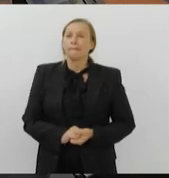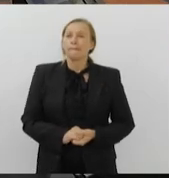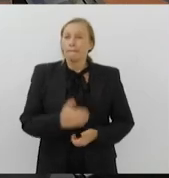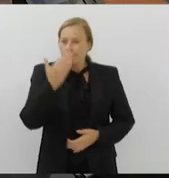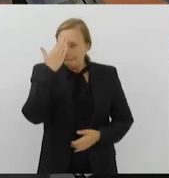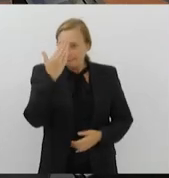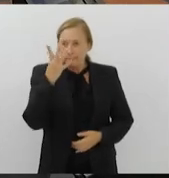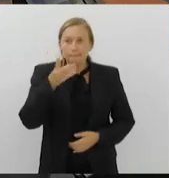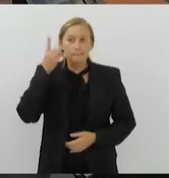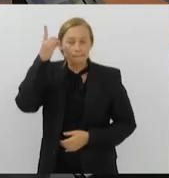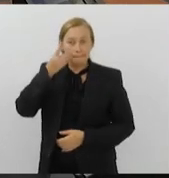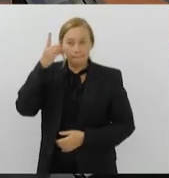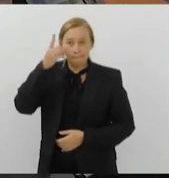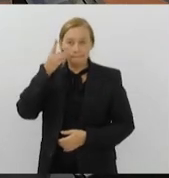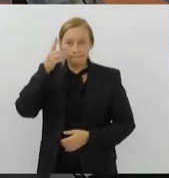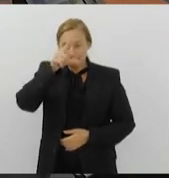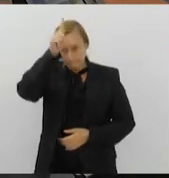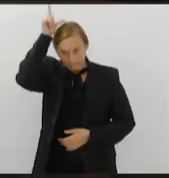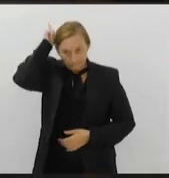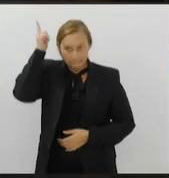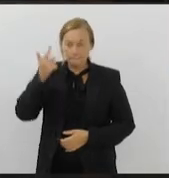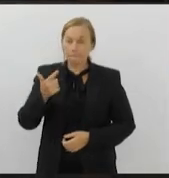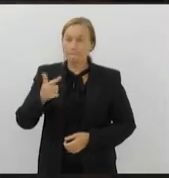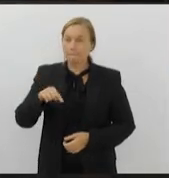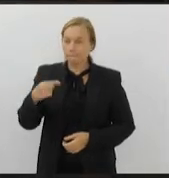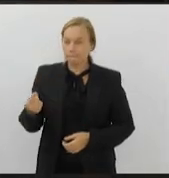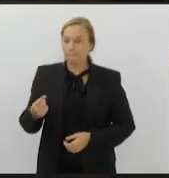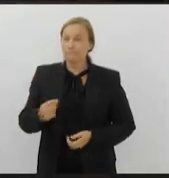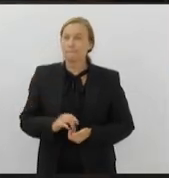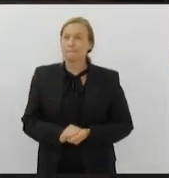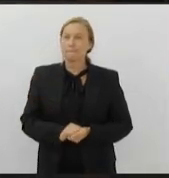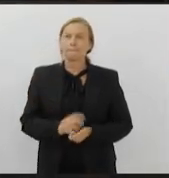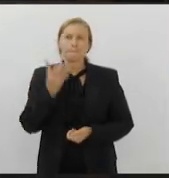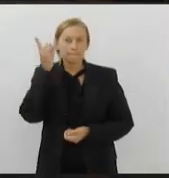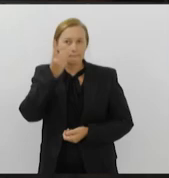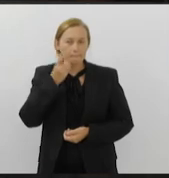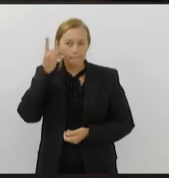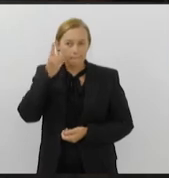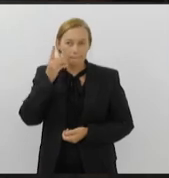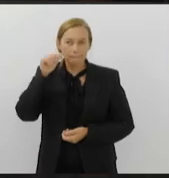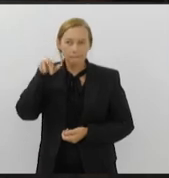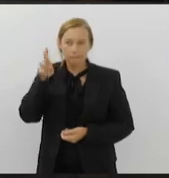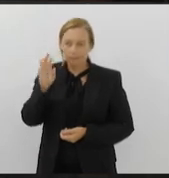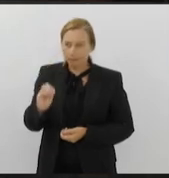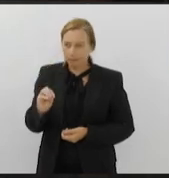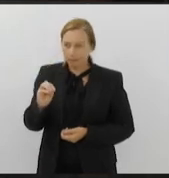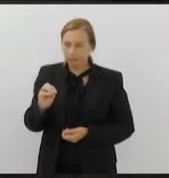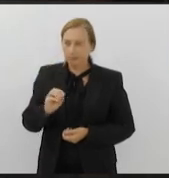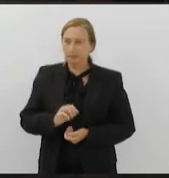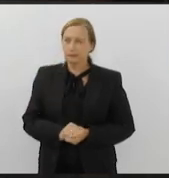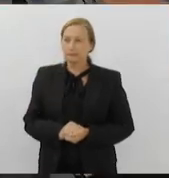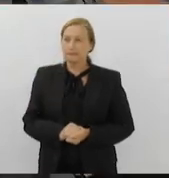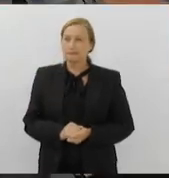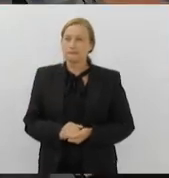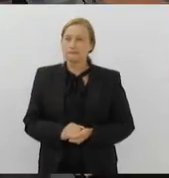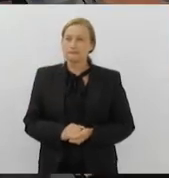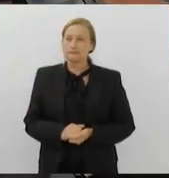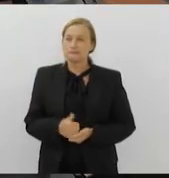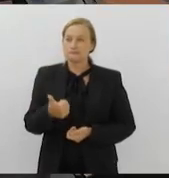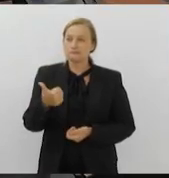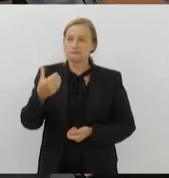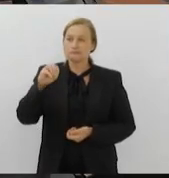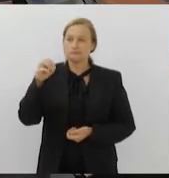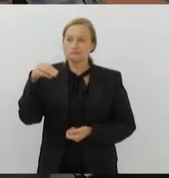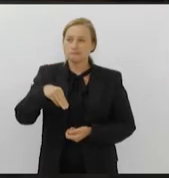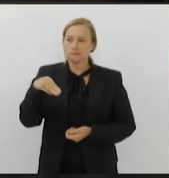Obrigada, deputado Luiz Paulo. Próximo orador inscrito, deputado Bruno Boareto. Vossa Excelência dispõe de